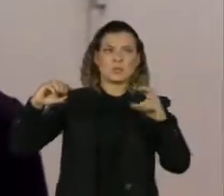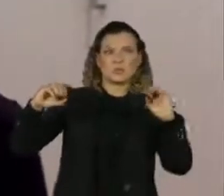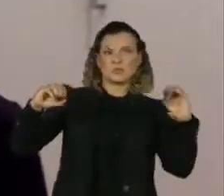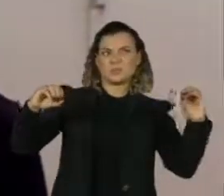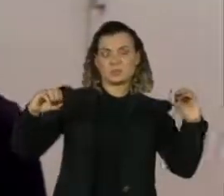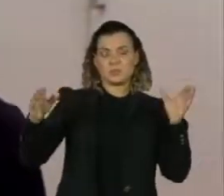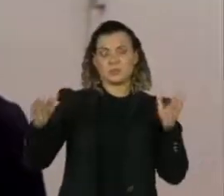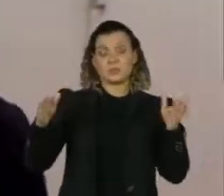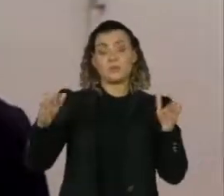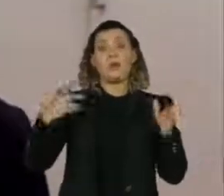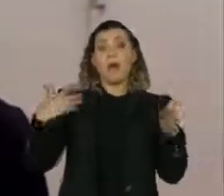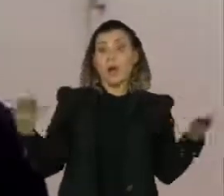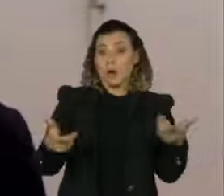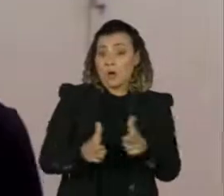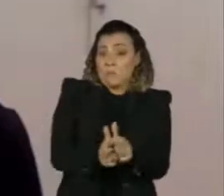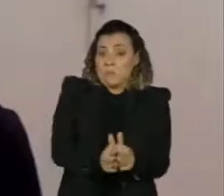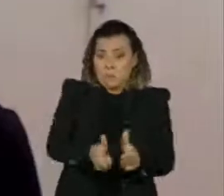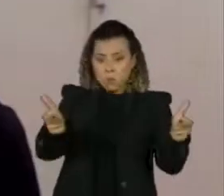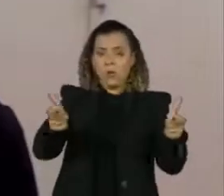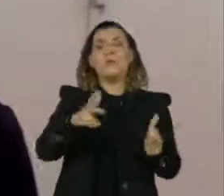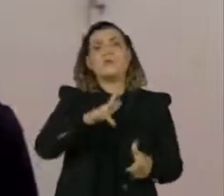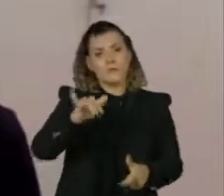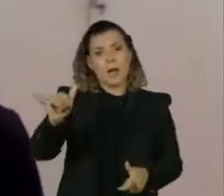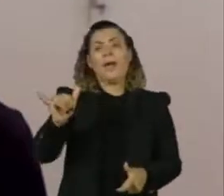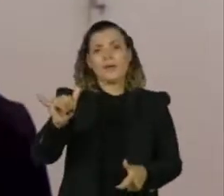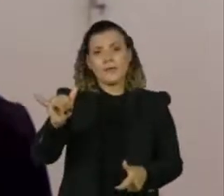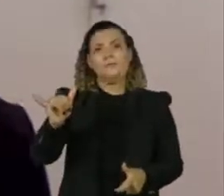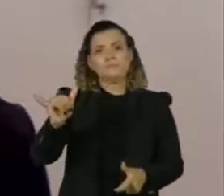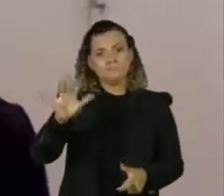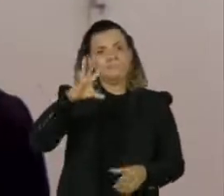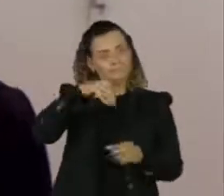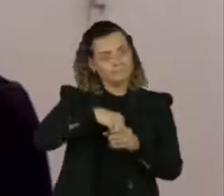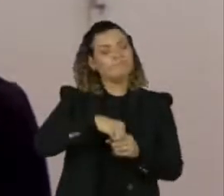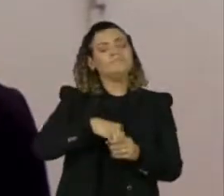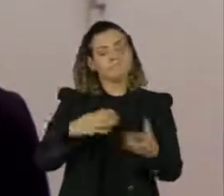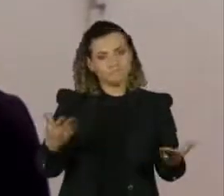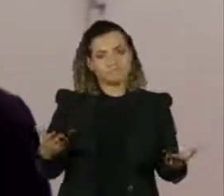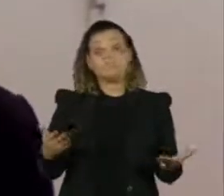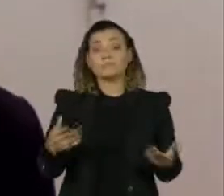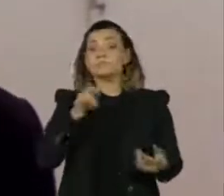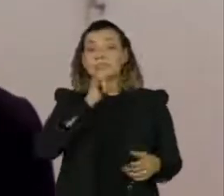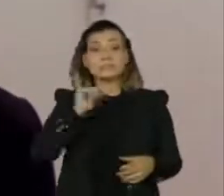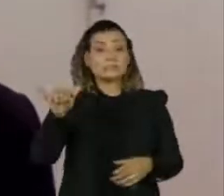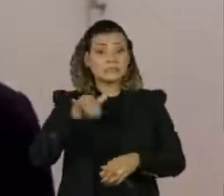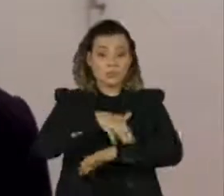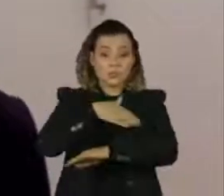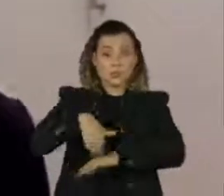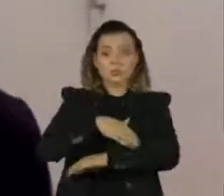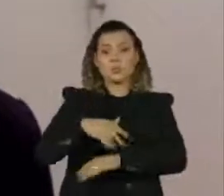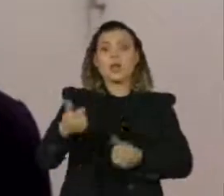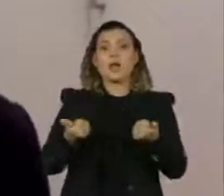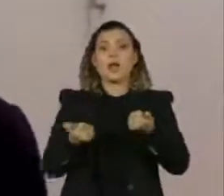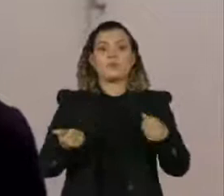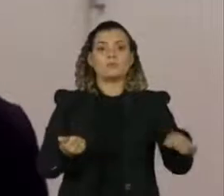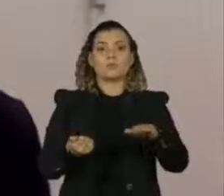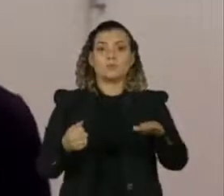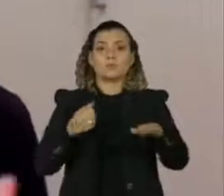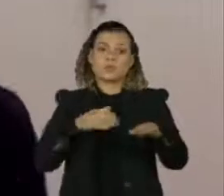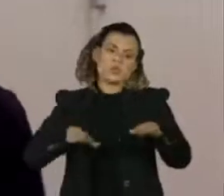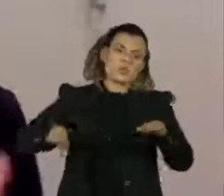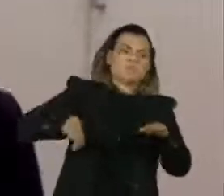o percentual bastante significativo desses homicídios interpessoais. Ou seja, você está na rua, com o seu carro, alguém te